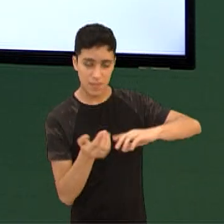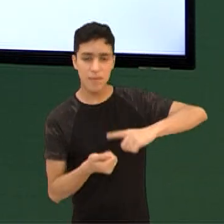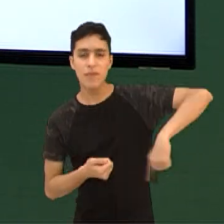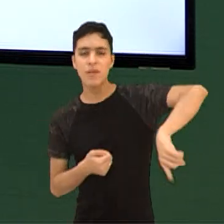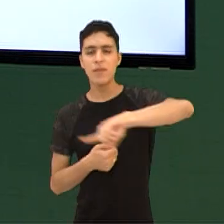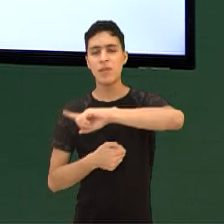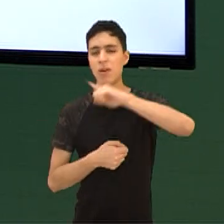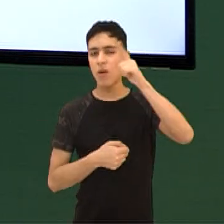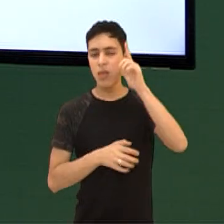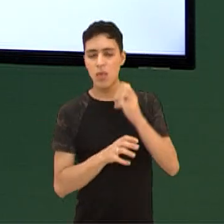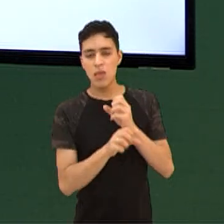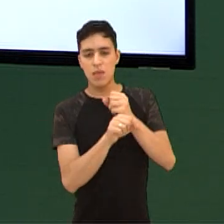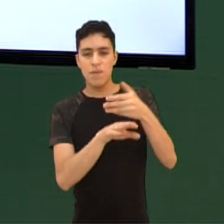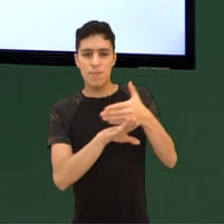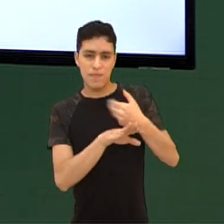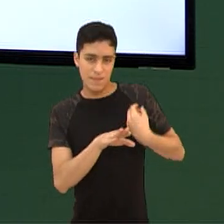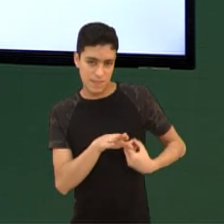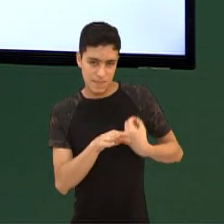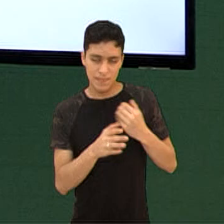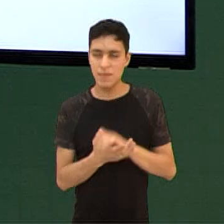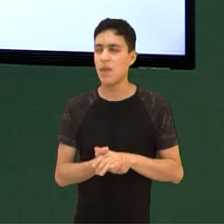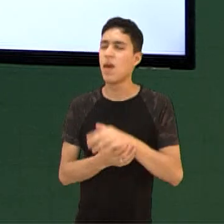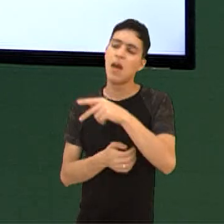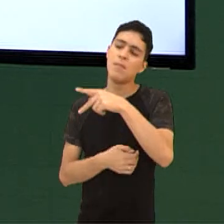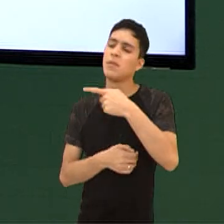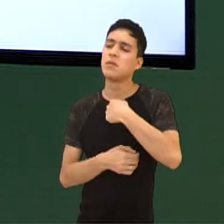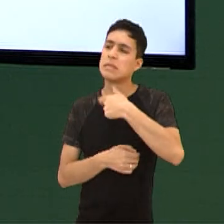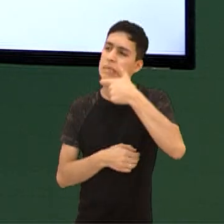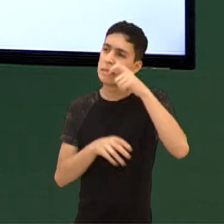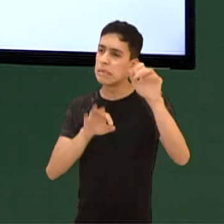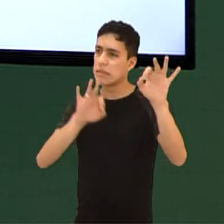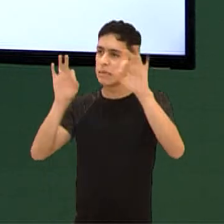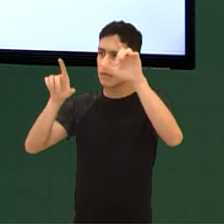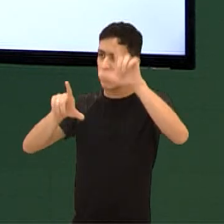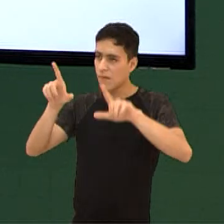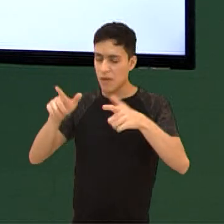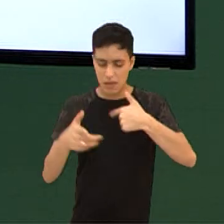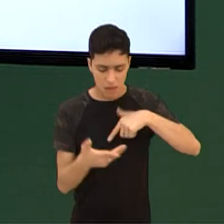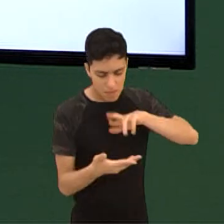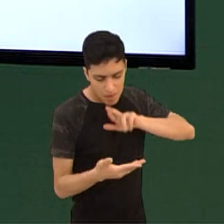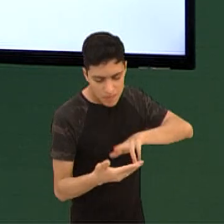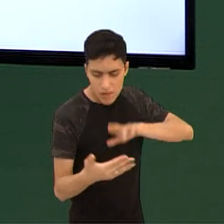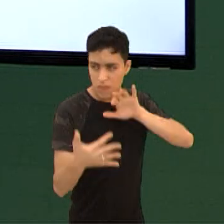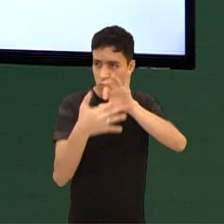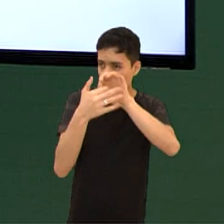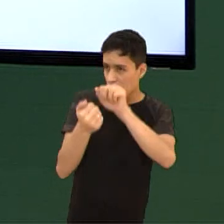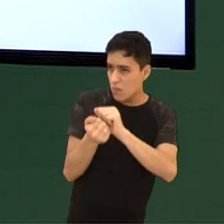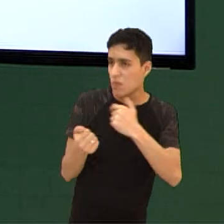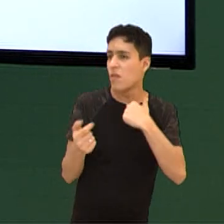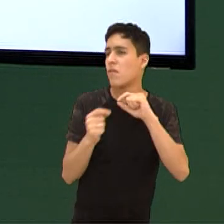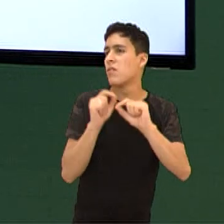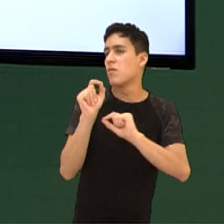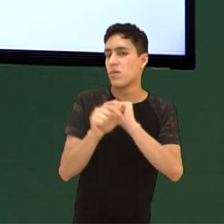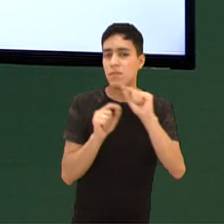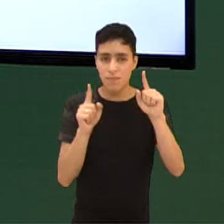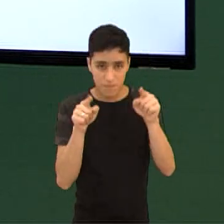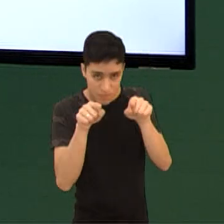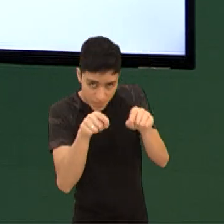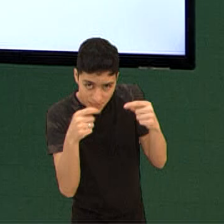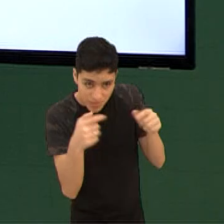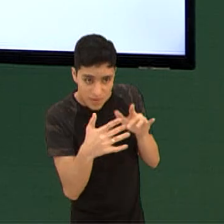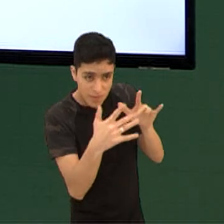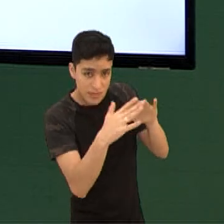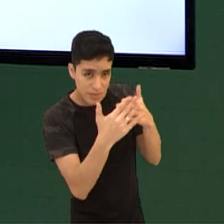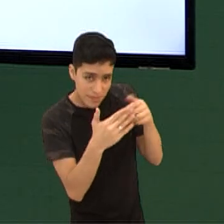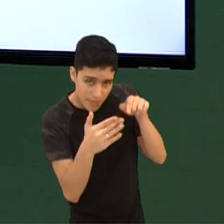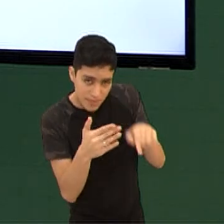presença. Assim, só estou assistindo pela TV e estou resolvendo as atividades aqui contigo. O que eu faço? Eu entro em contato com a sua